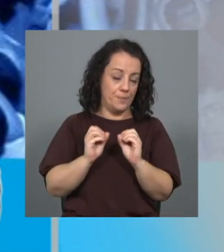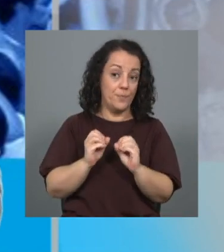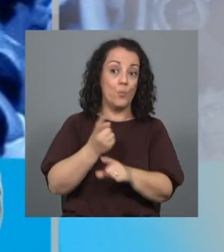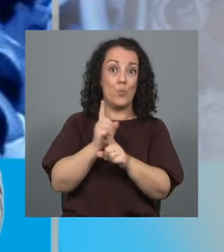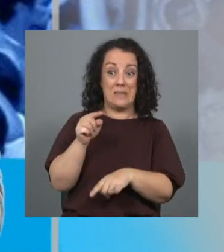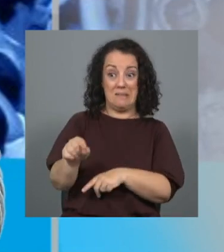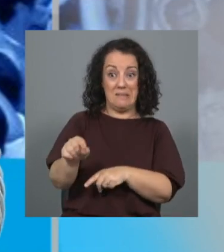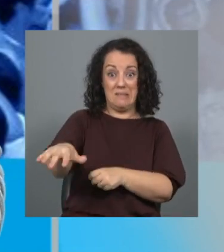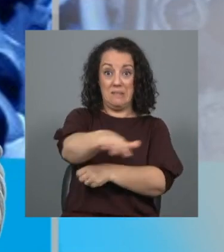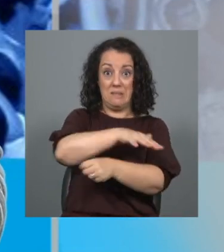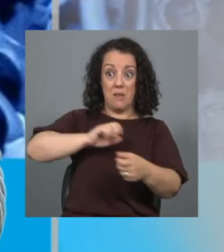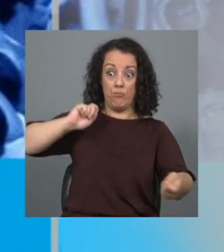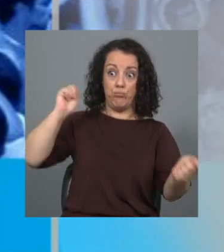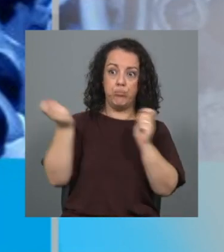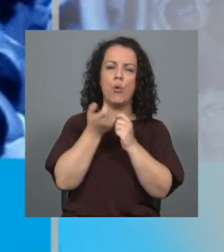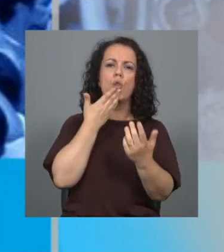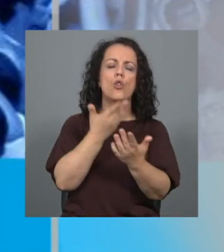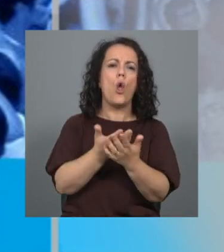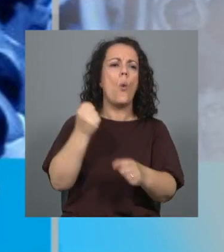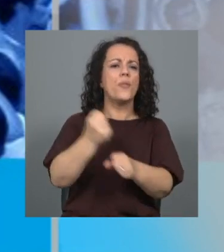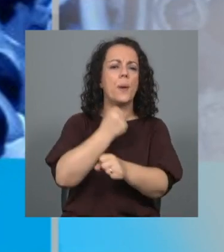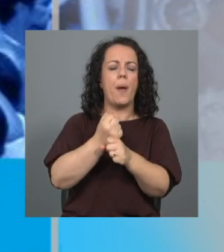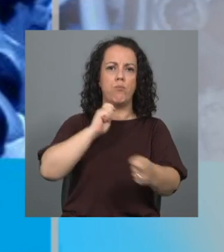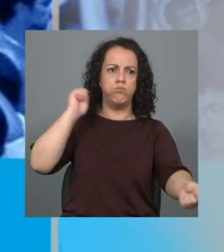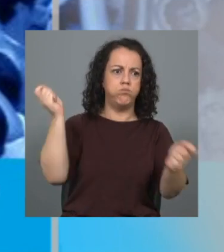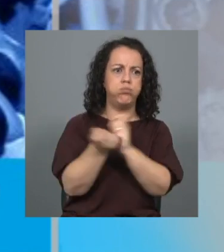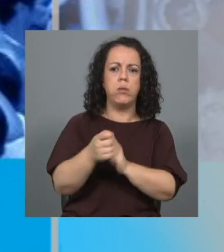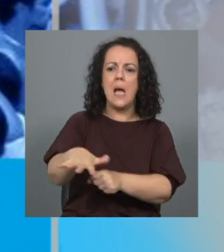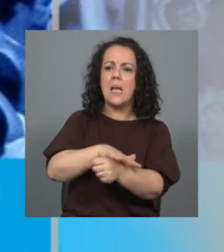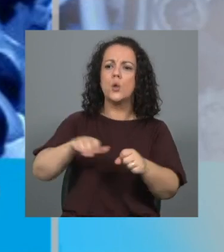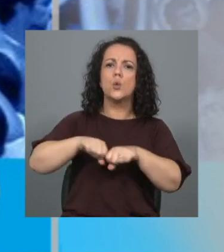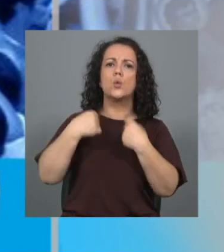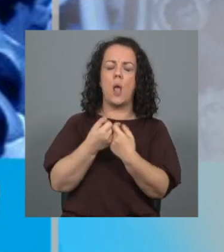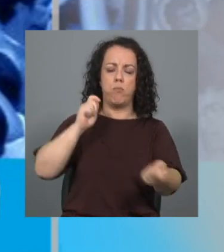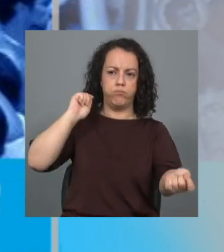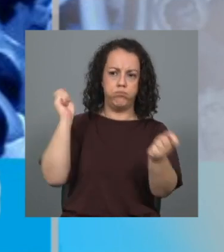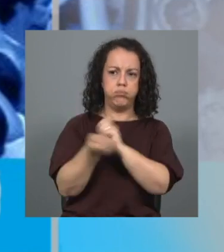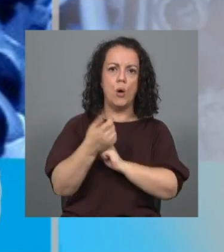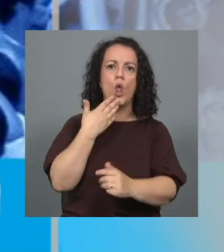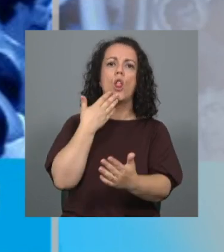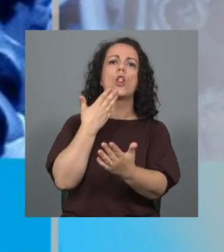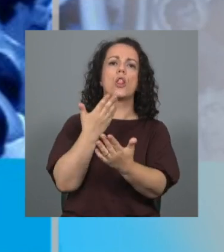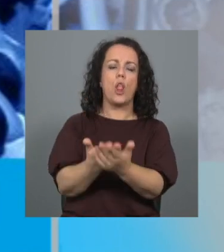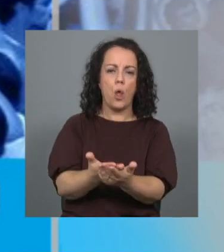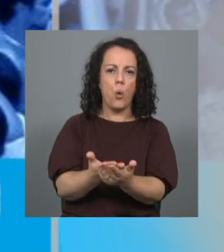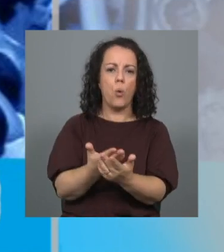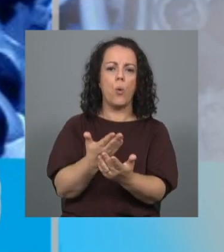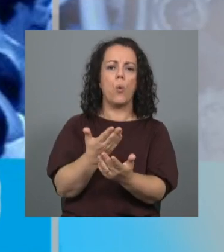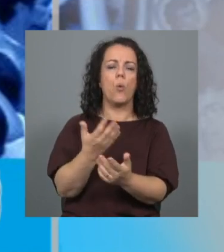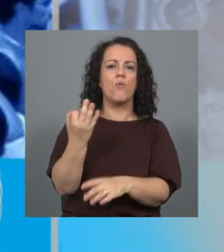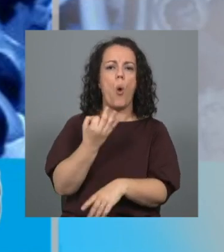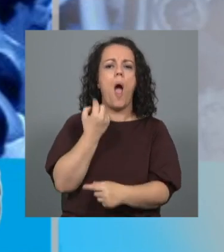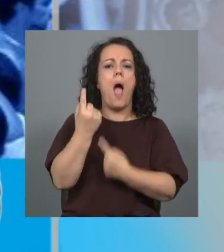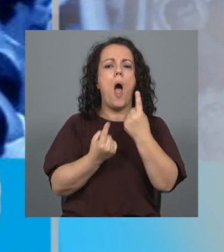provocou mudanças laborais, mudanças sociais, colocou pressão sobre alguns